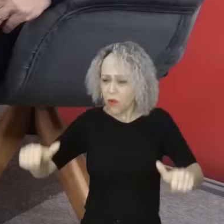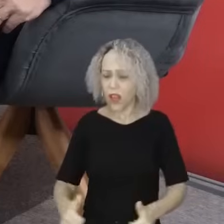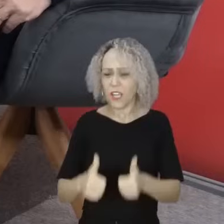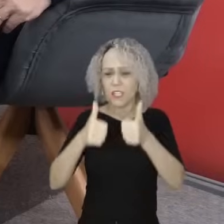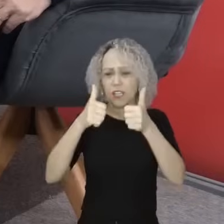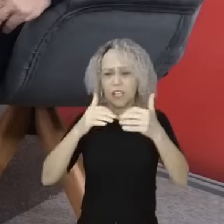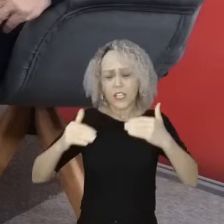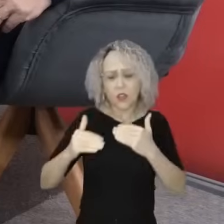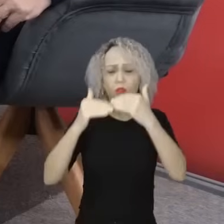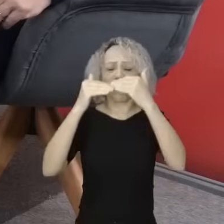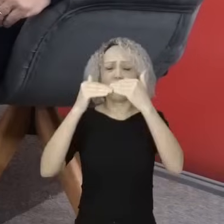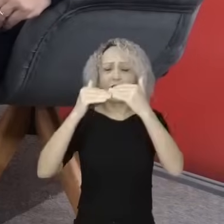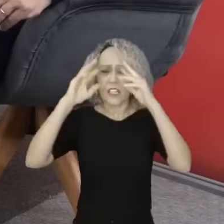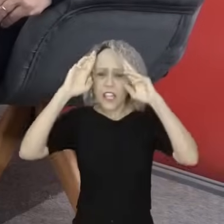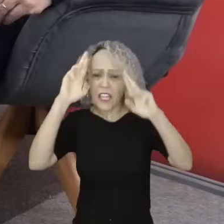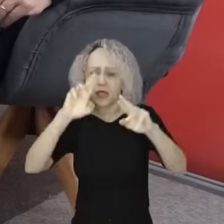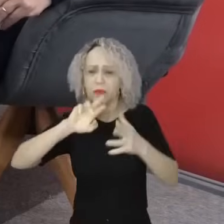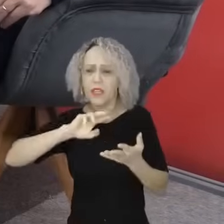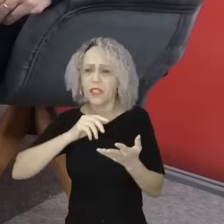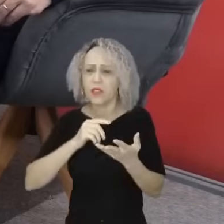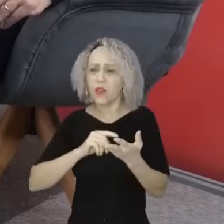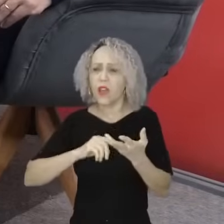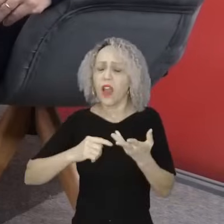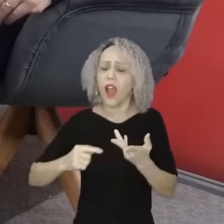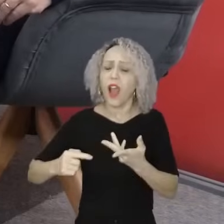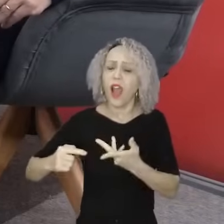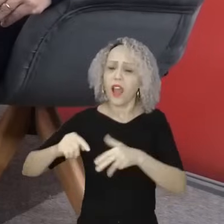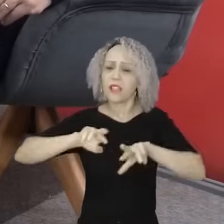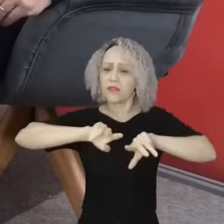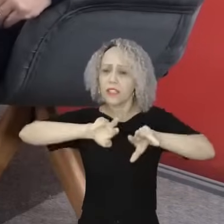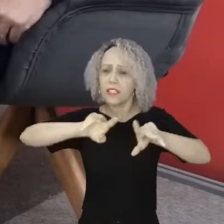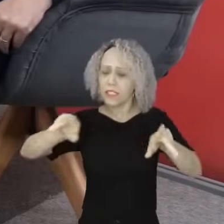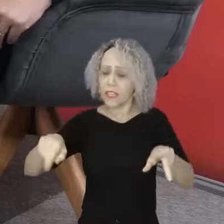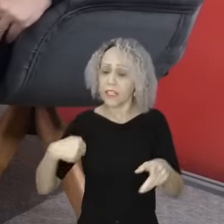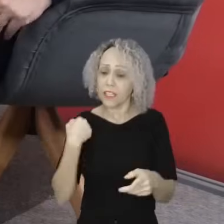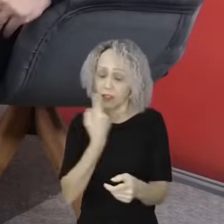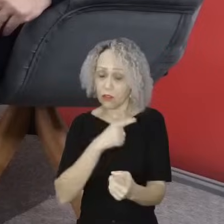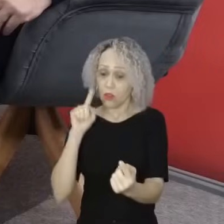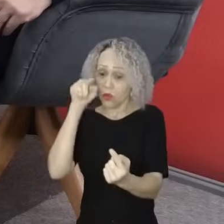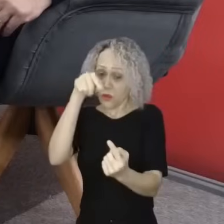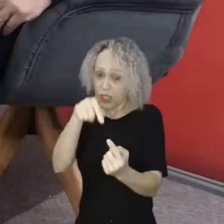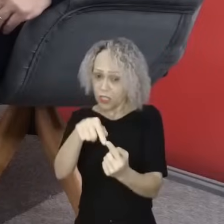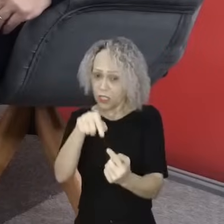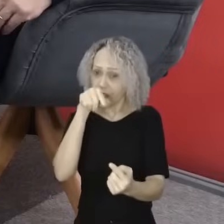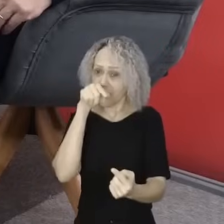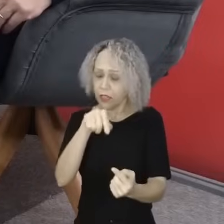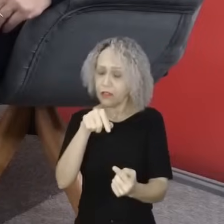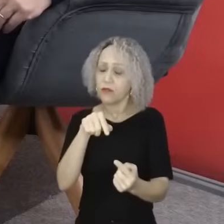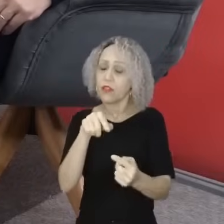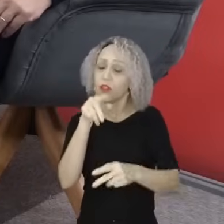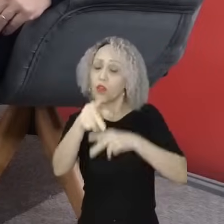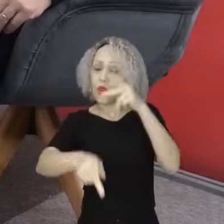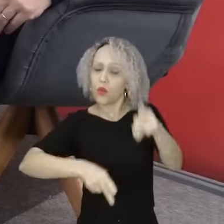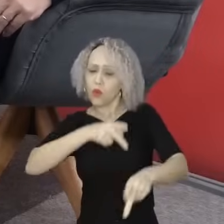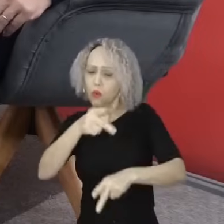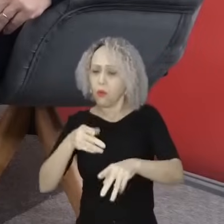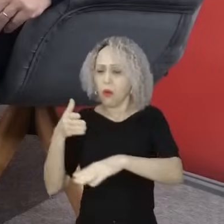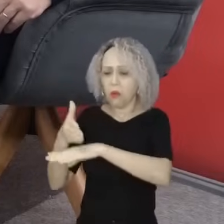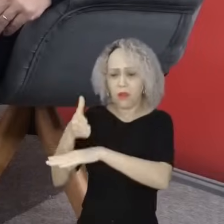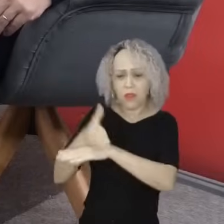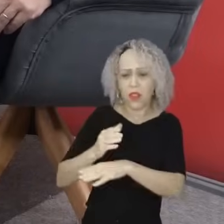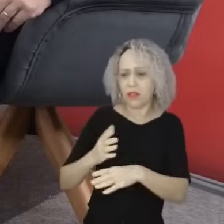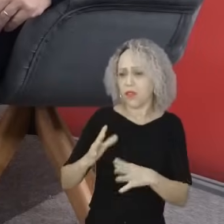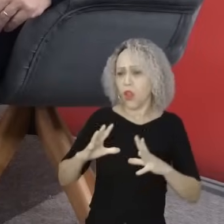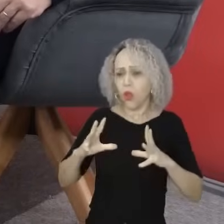respeito às diversidades, é onde queremos chegar. E para isso, definidas com a participação popular, com o apoio de todo